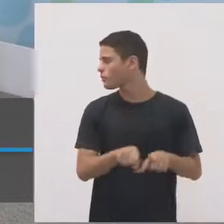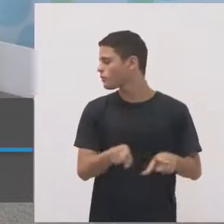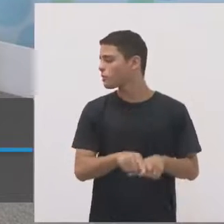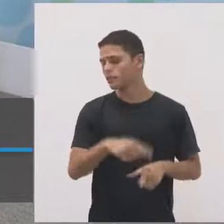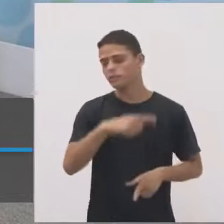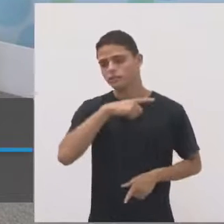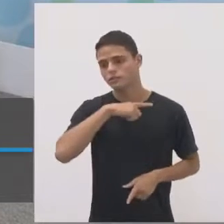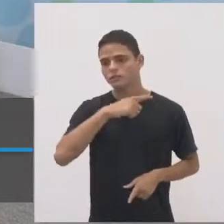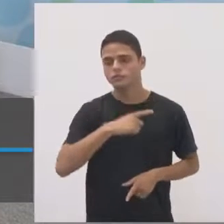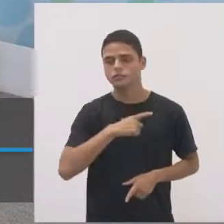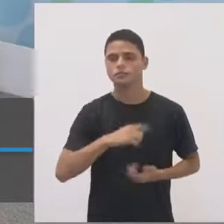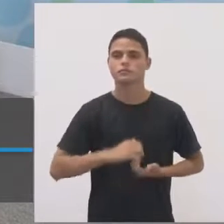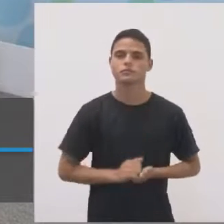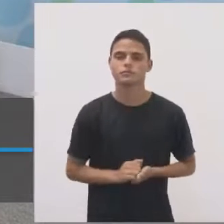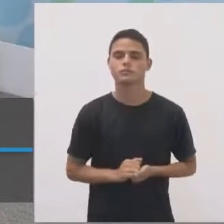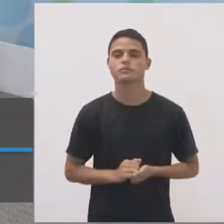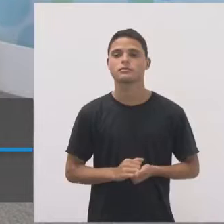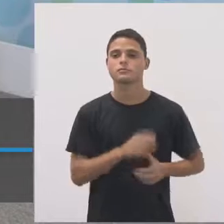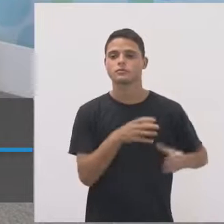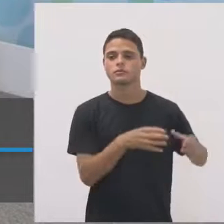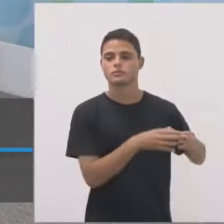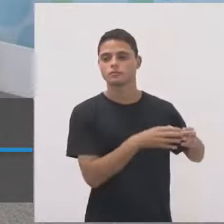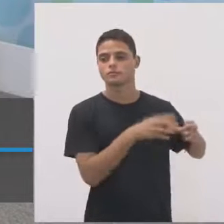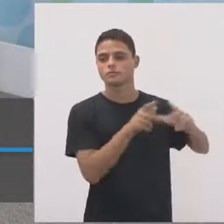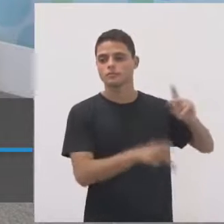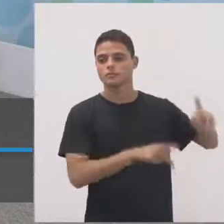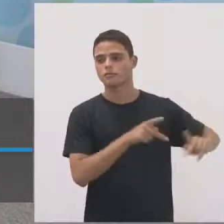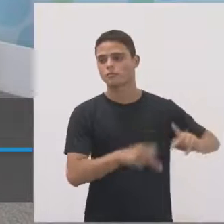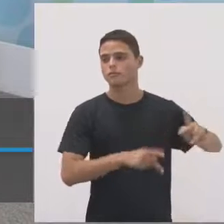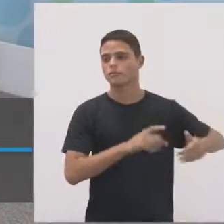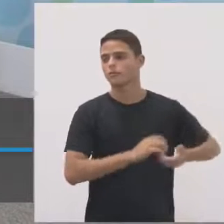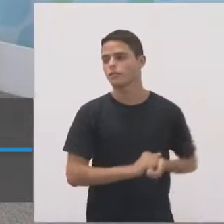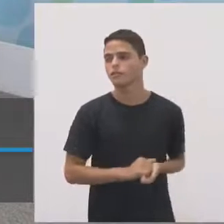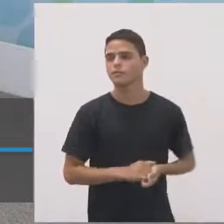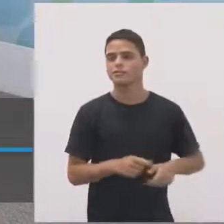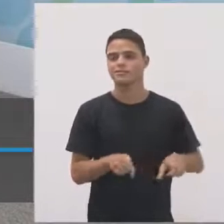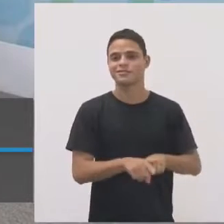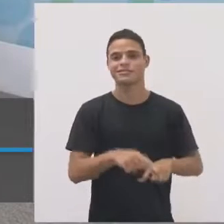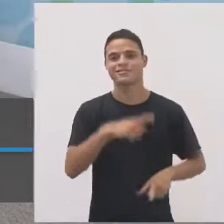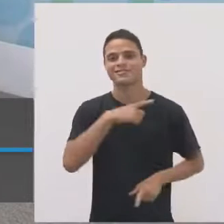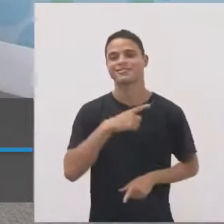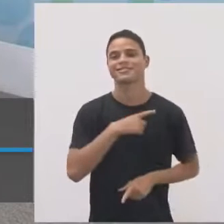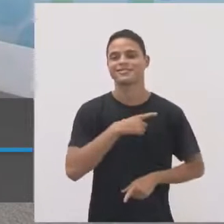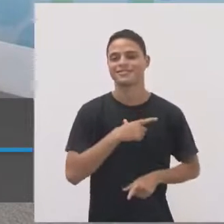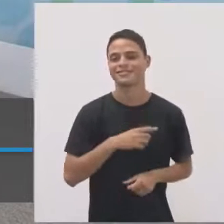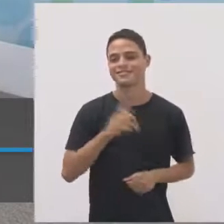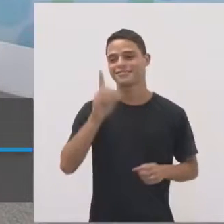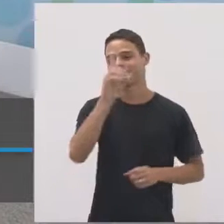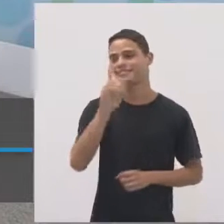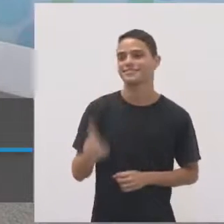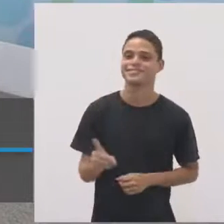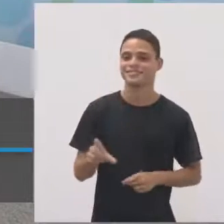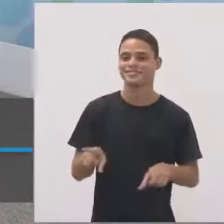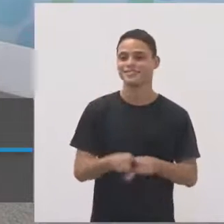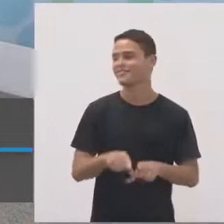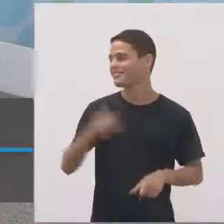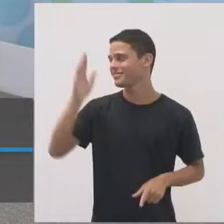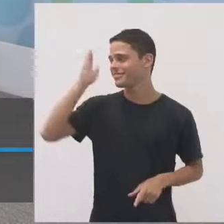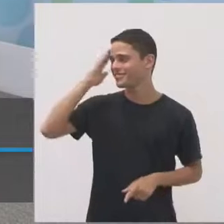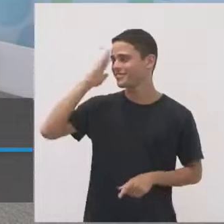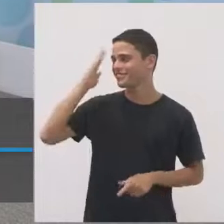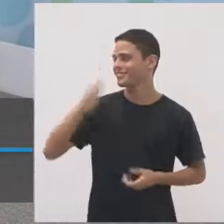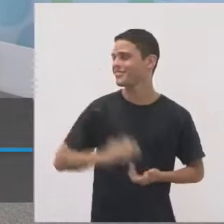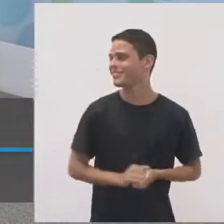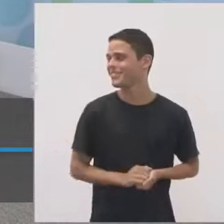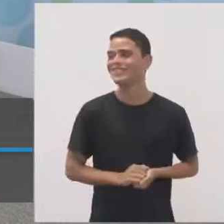dinheiro público, gente, isso é público notório, todo mundo que trabalha em escola, diretoria, afim, sabe que é o menor preço. Sim.